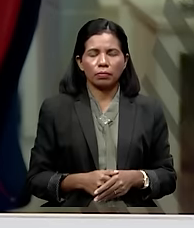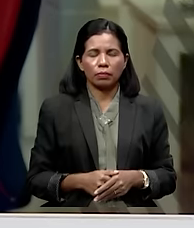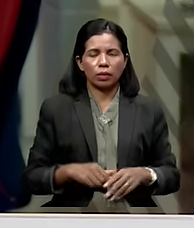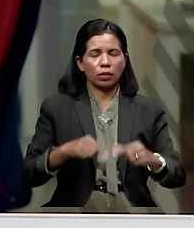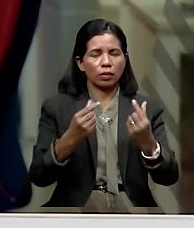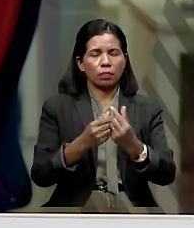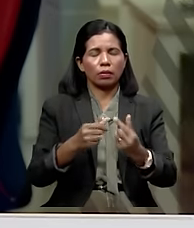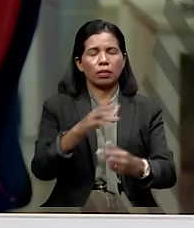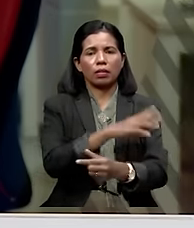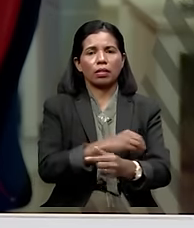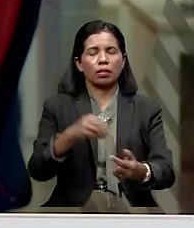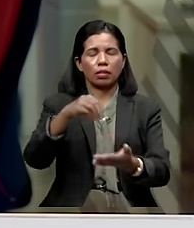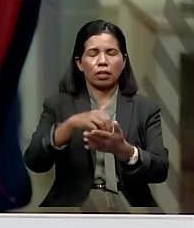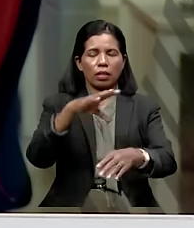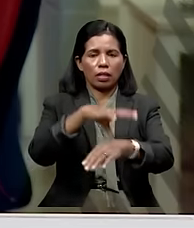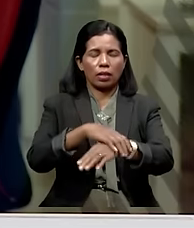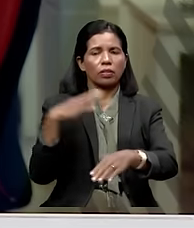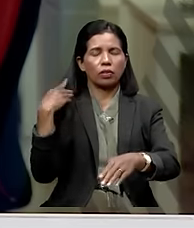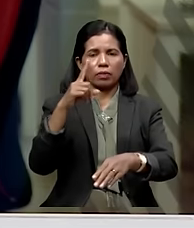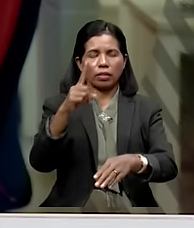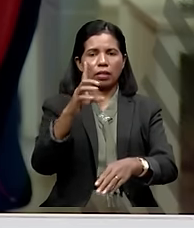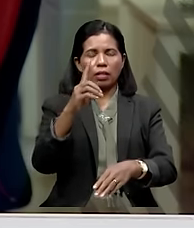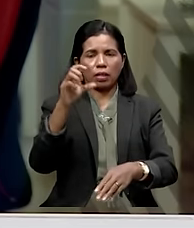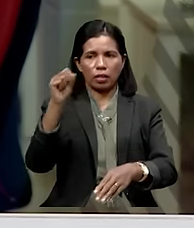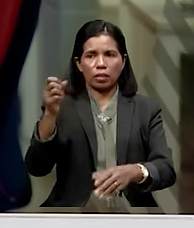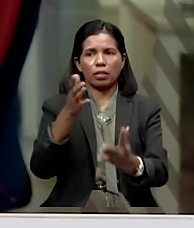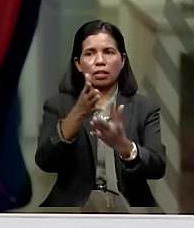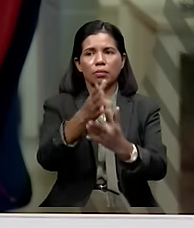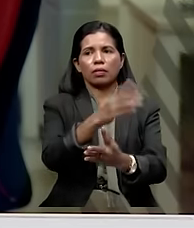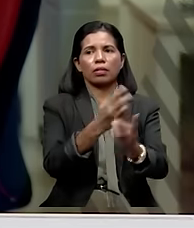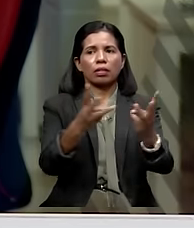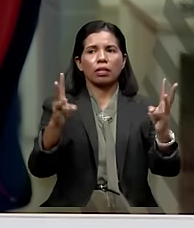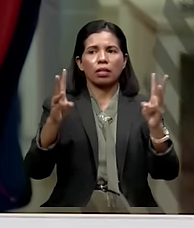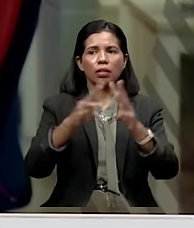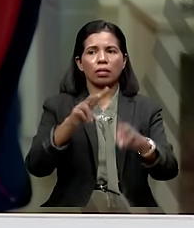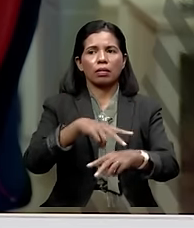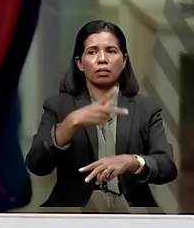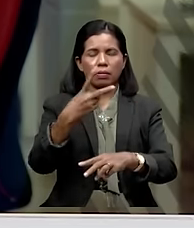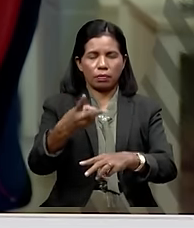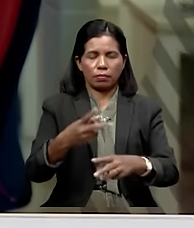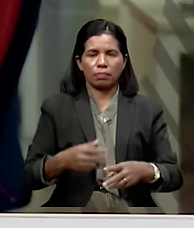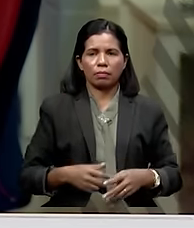Equipa Pombo Mutin detém jovem Ida Inicial de ESI, também o Sigdron Mono e Altar Tacitolo.